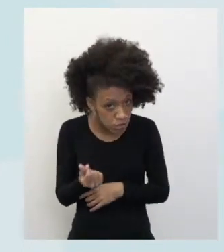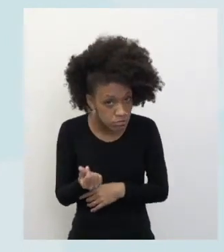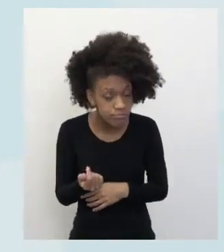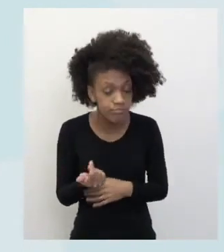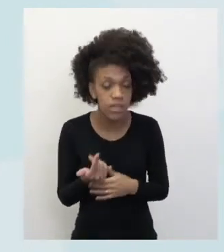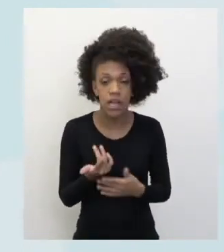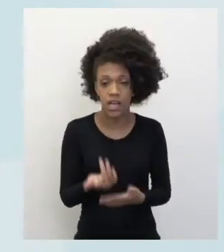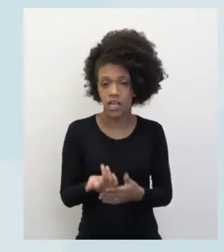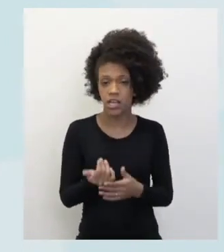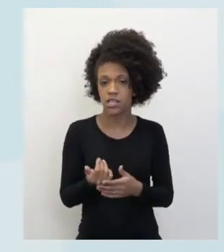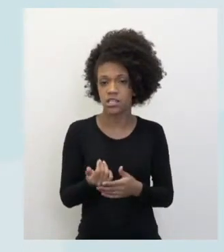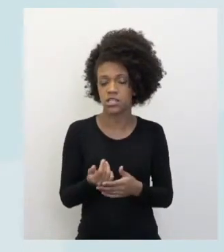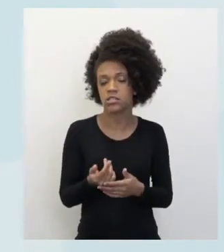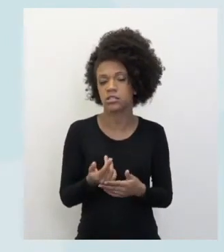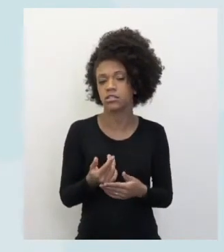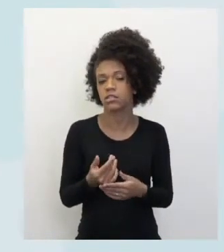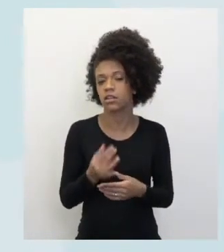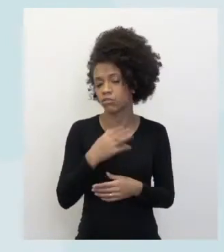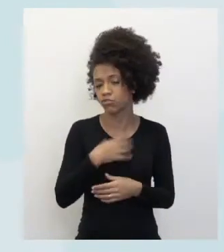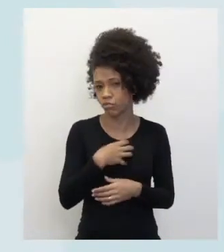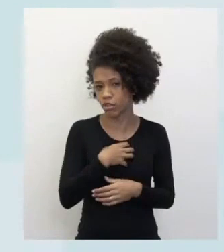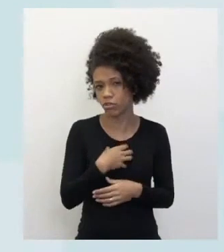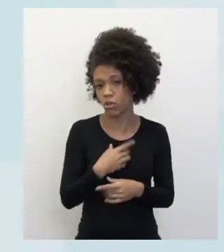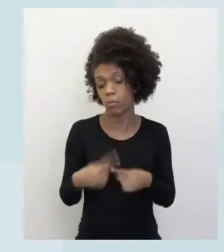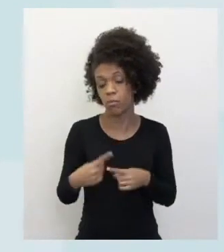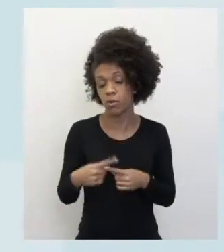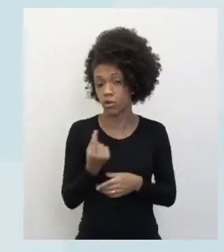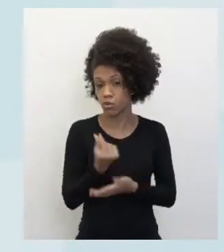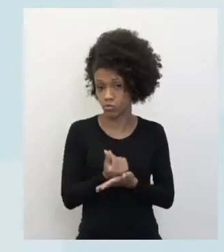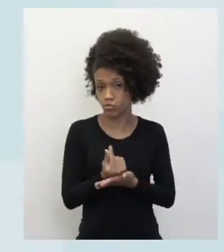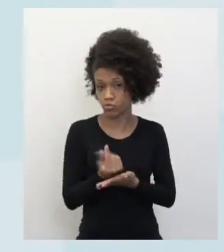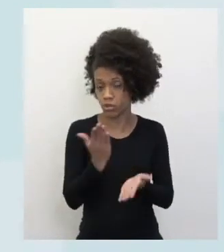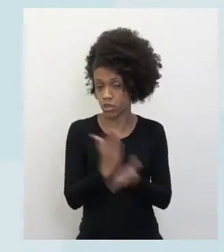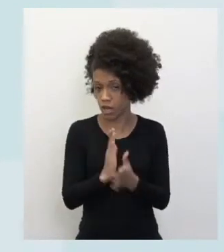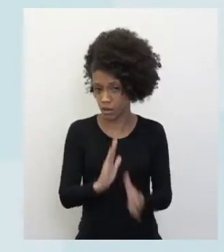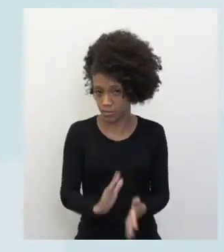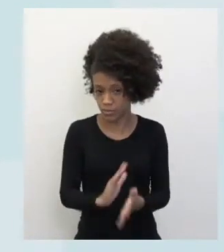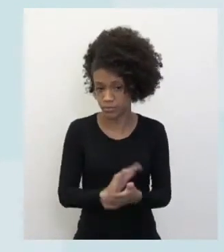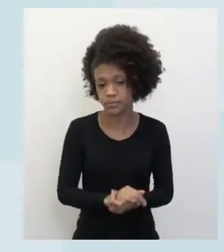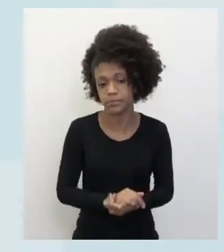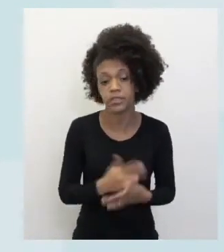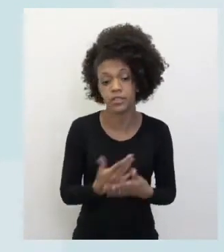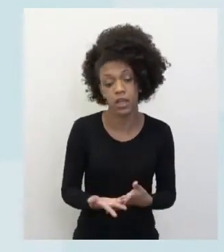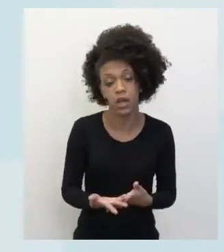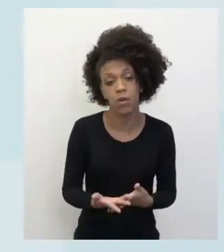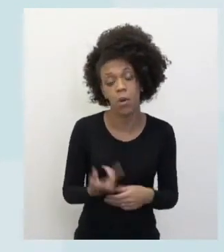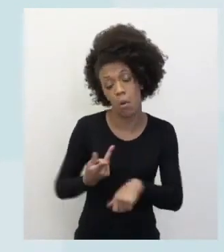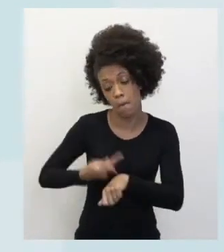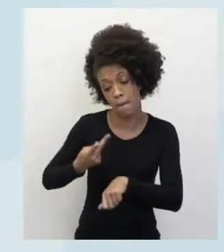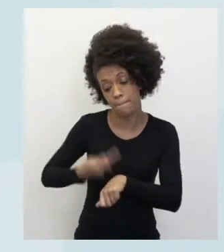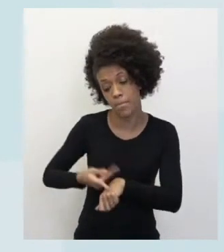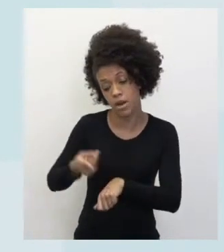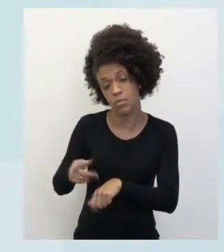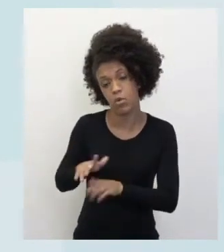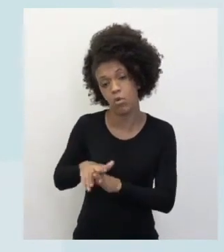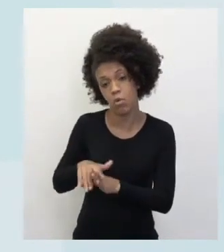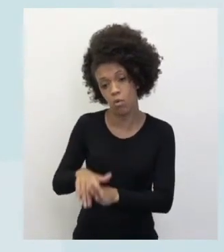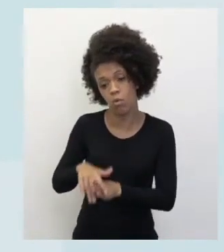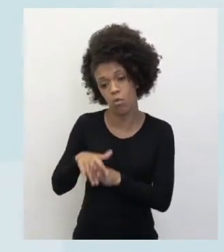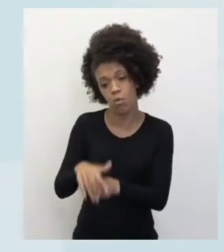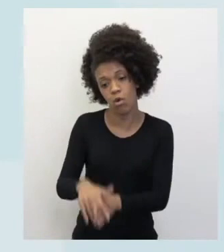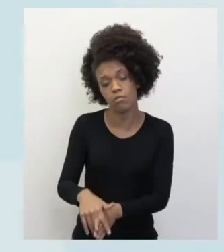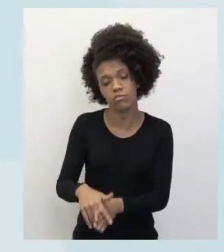esse gênero, né? Porque o dinheiro estava sumindo nessa época. Como recompensa, o cavaleiro retribui,